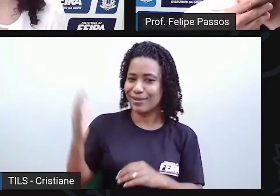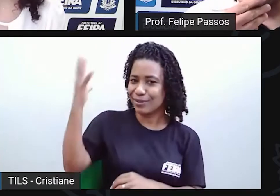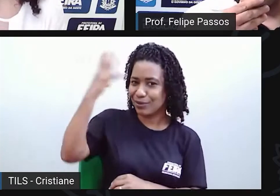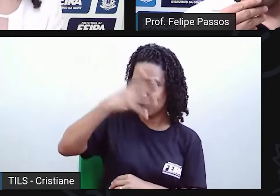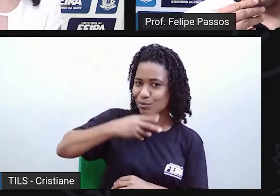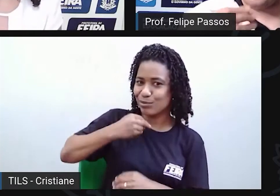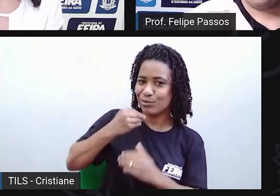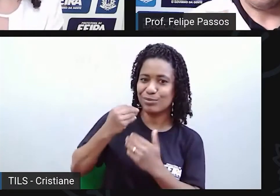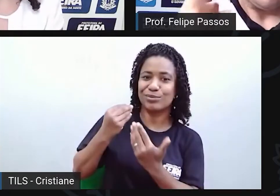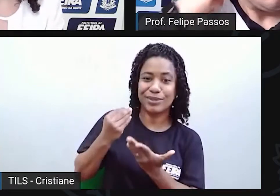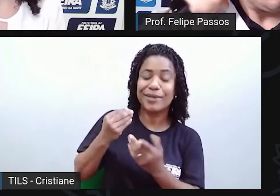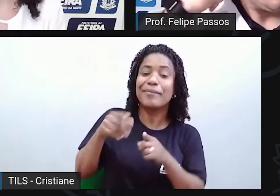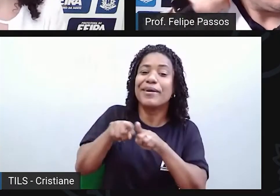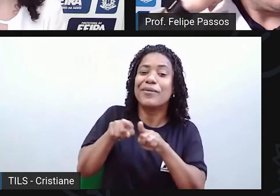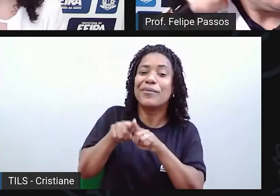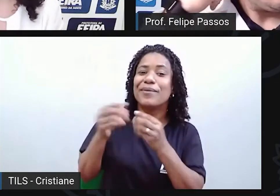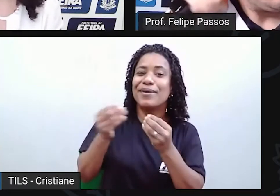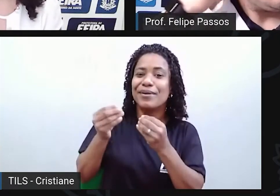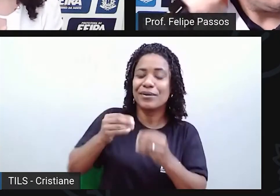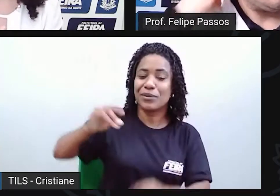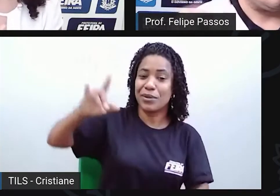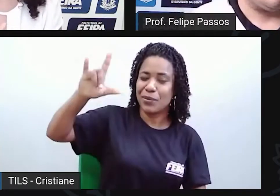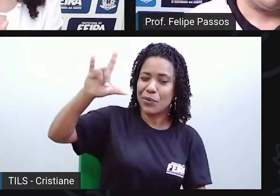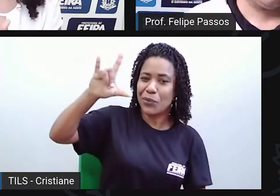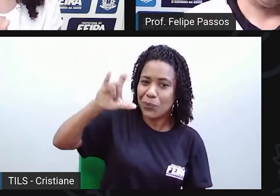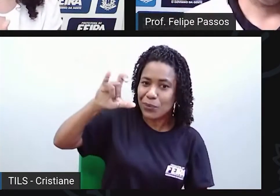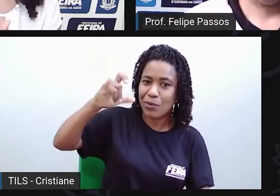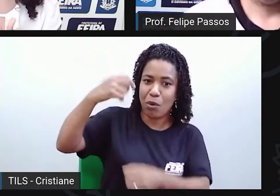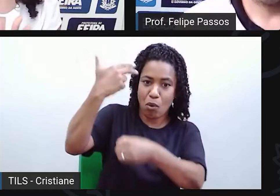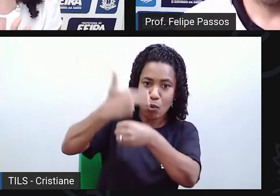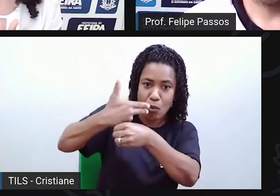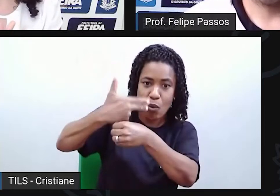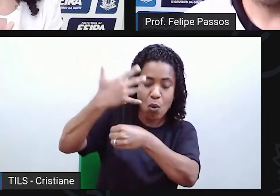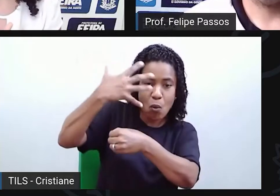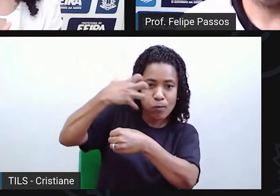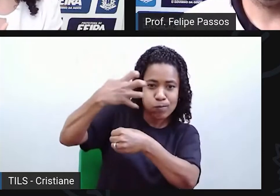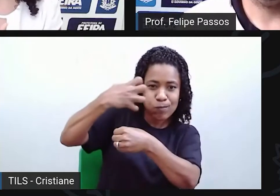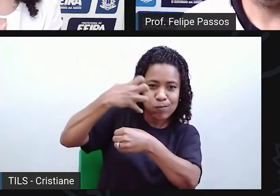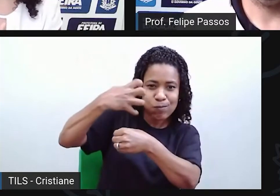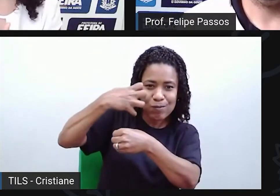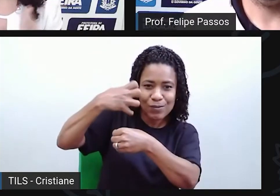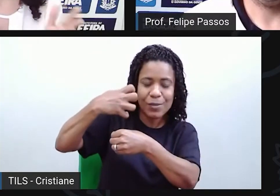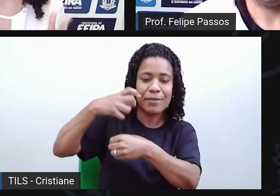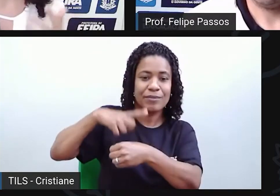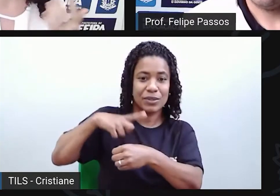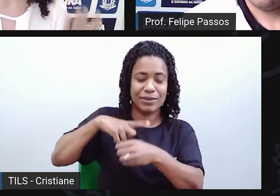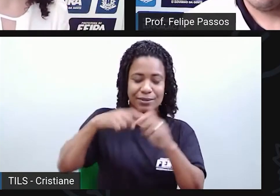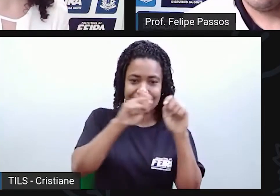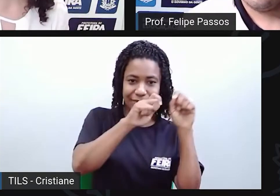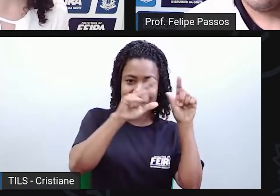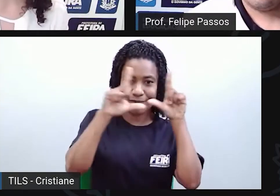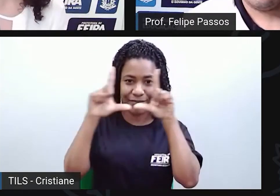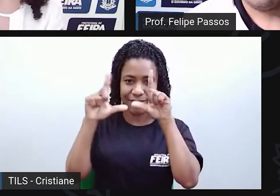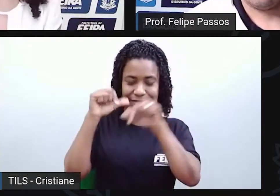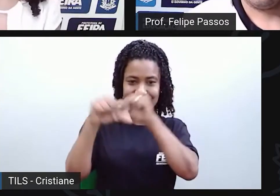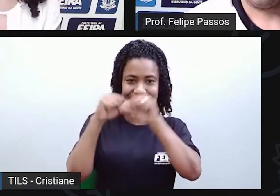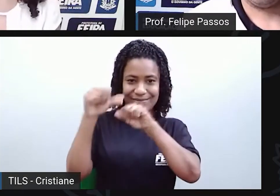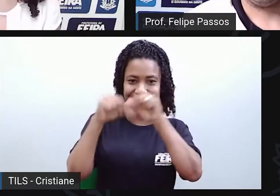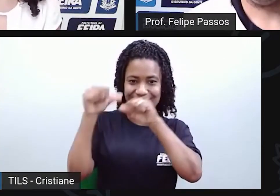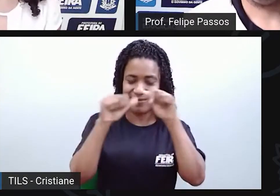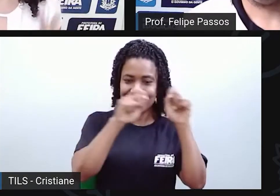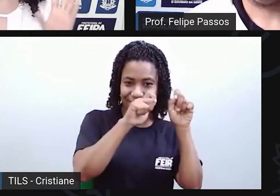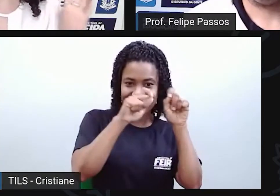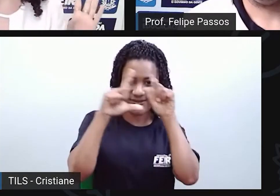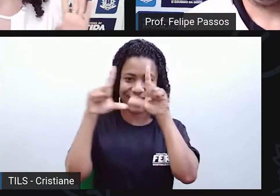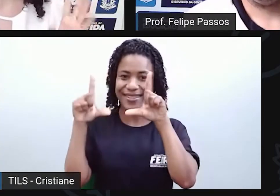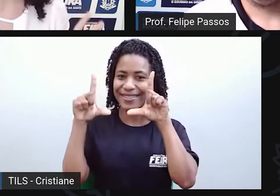filtros. Eu tenho dado aula remotamente e ouço constantemente alguns alunos falando: Pro, não vou abrir a câmera porque